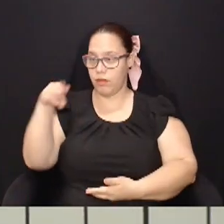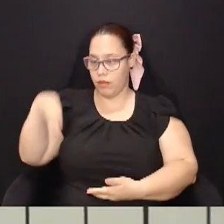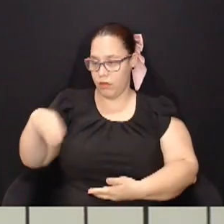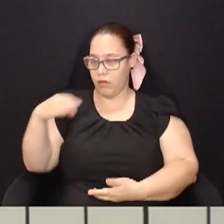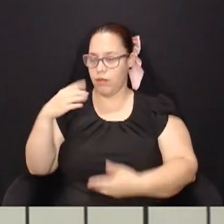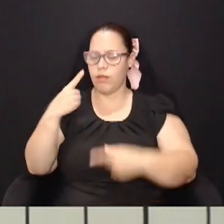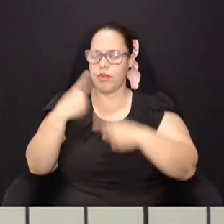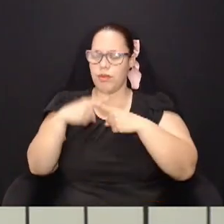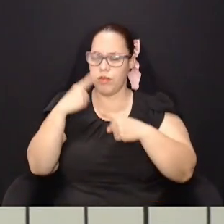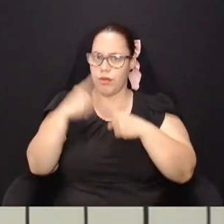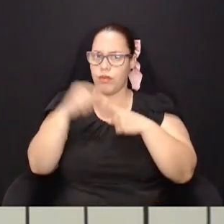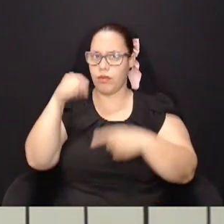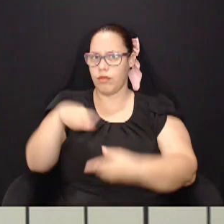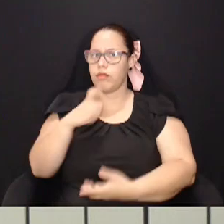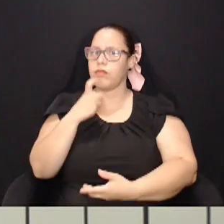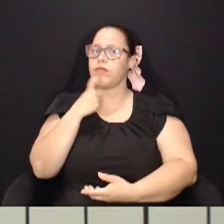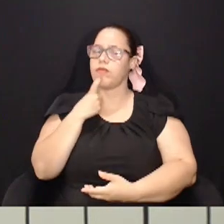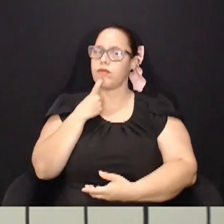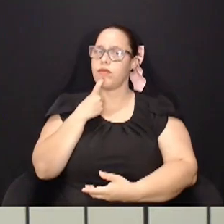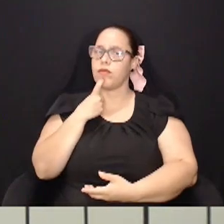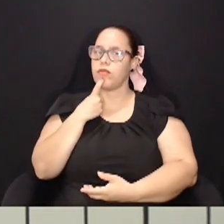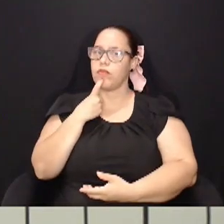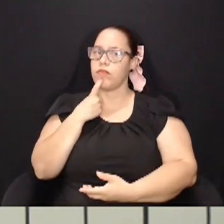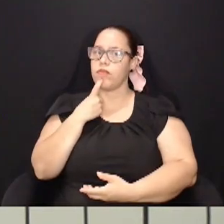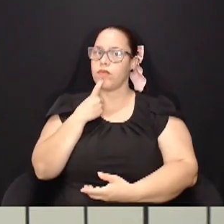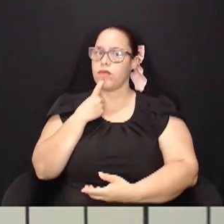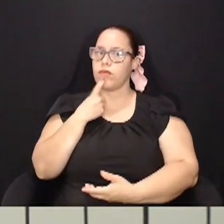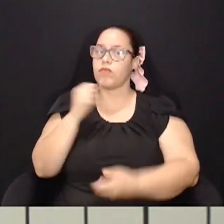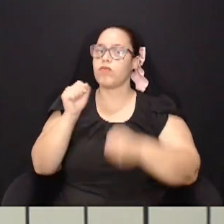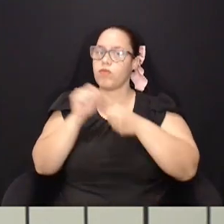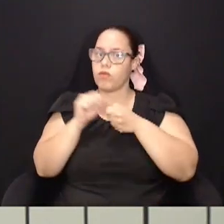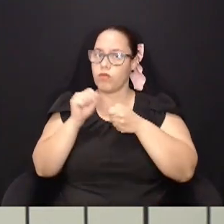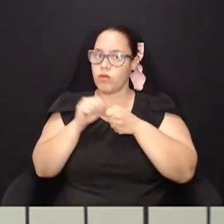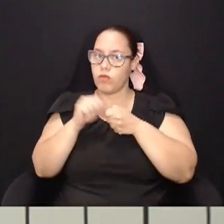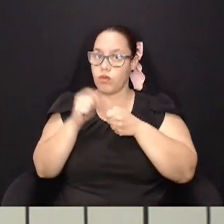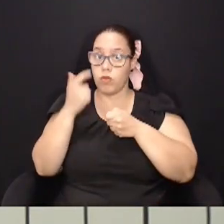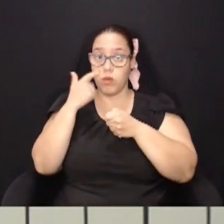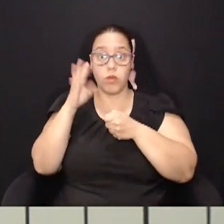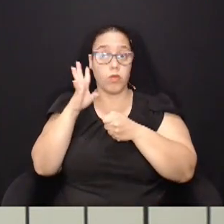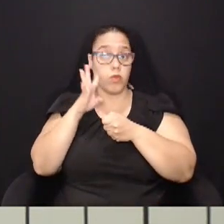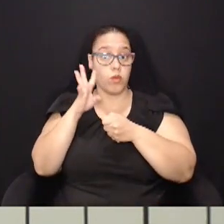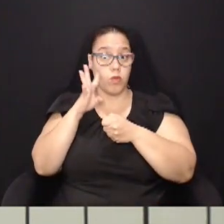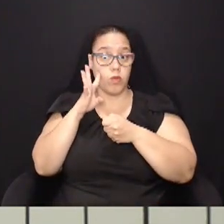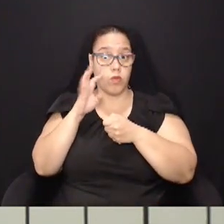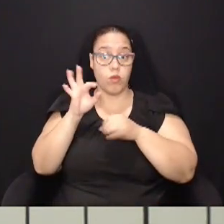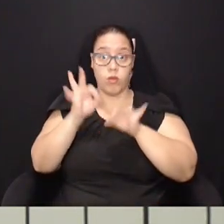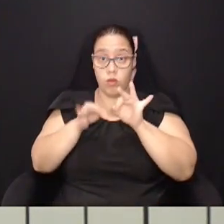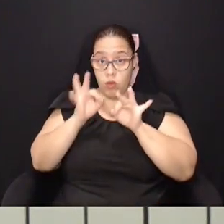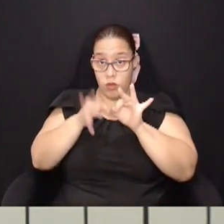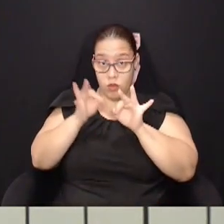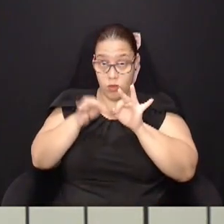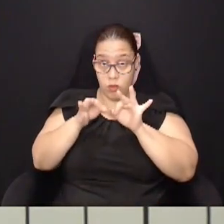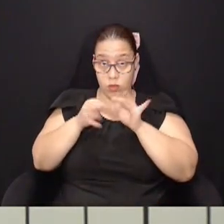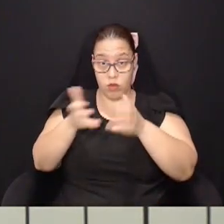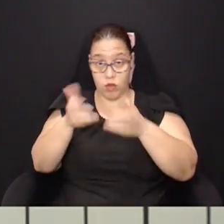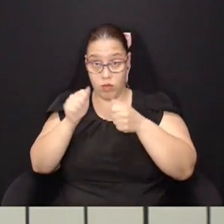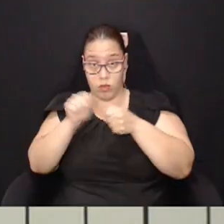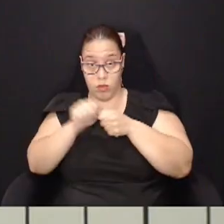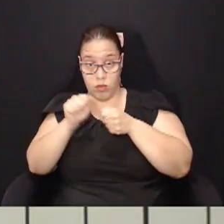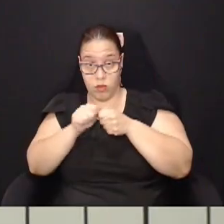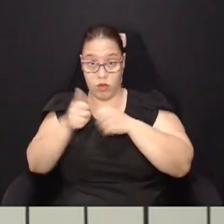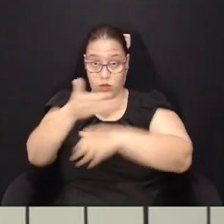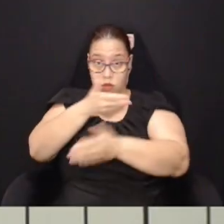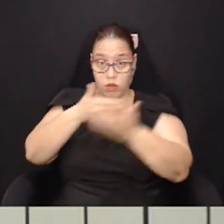Campinas está sendo realizada, e olha só que bacana, é uma oficina para quem quer fazer parte da